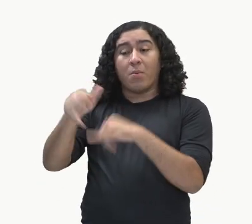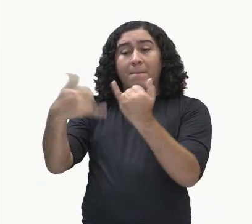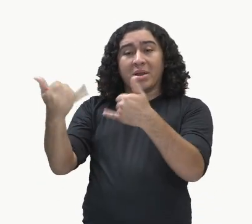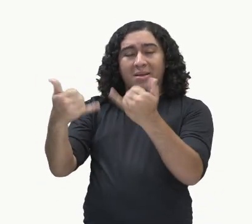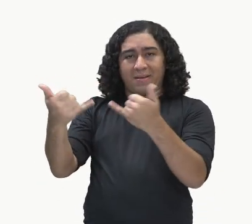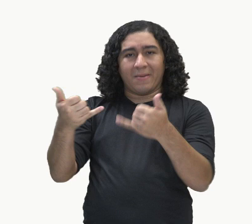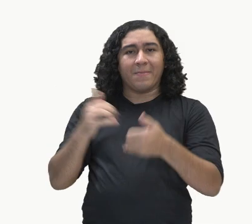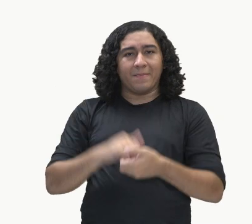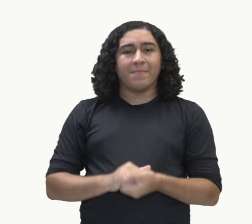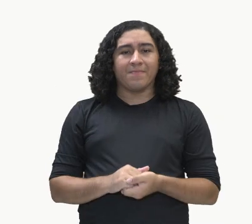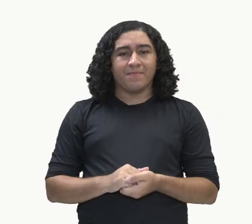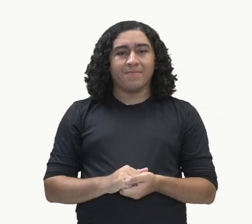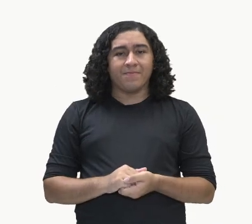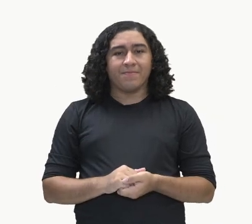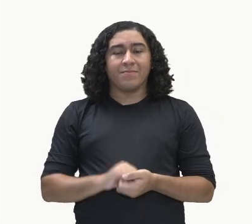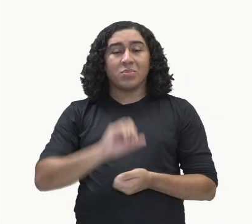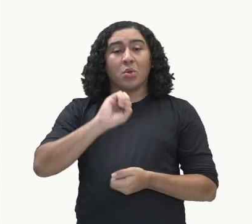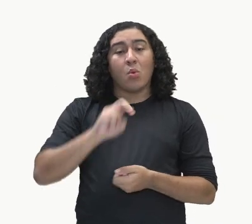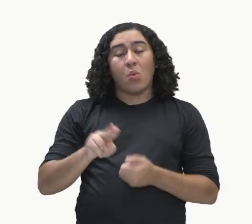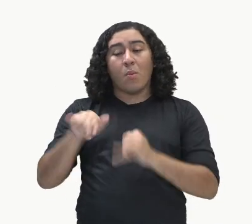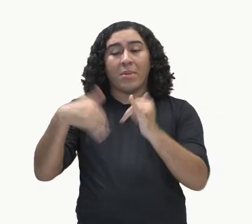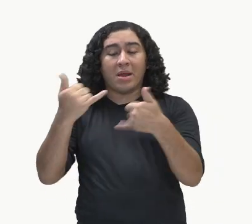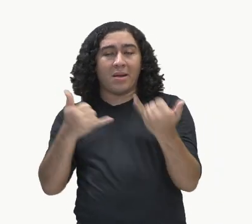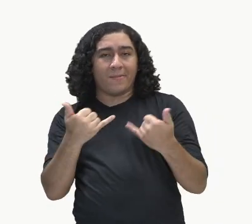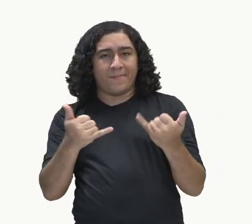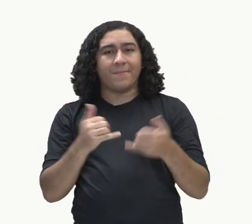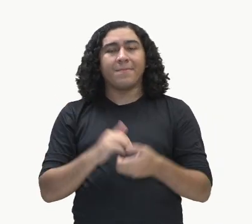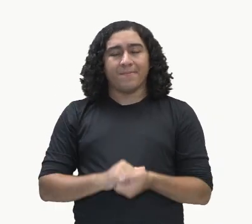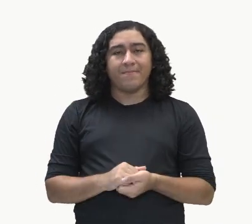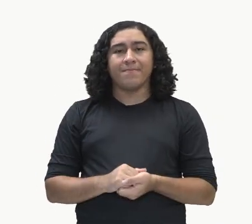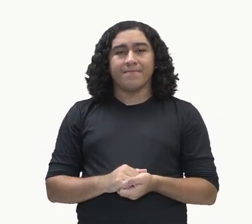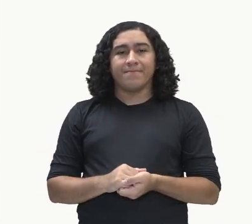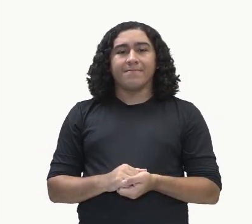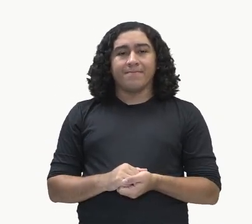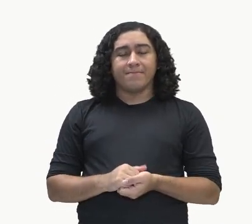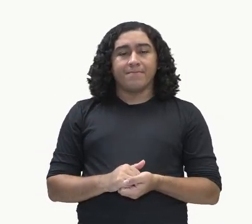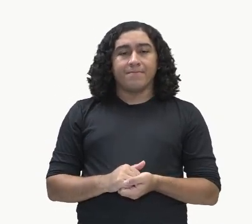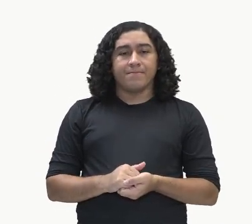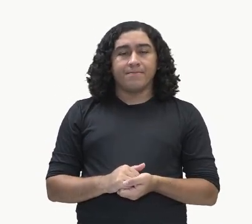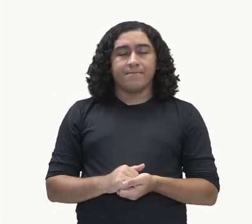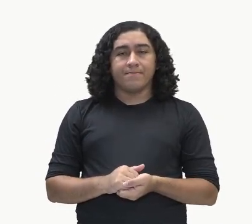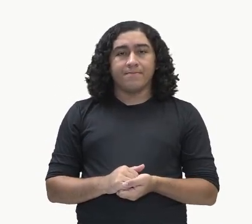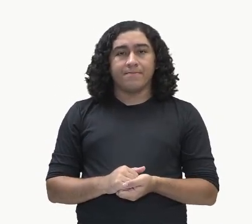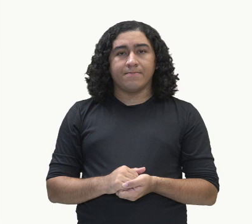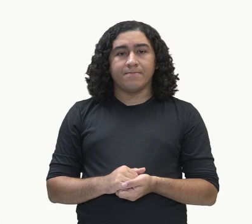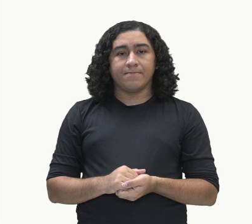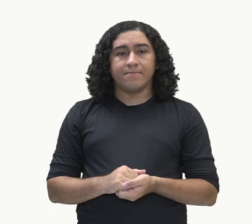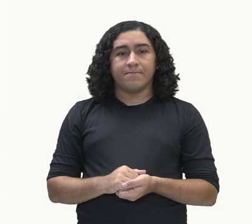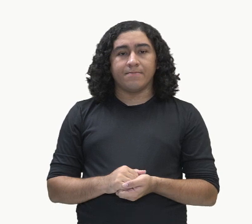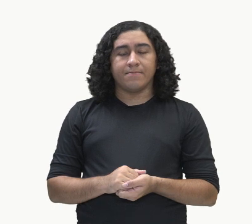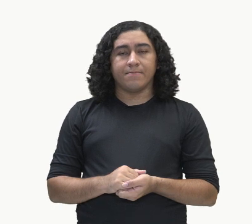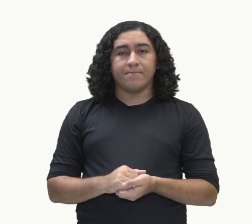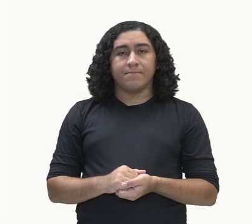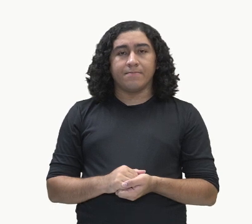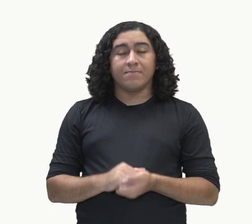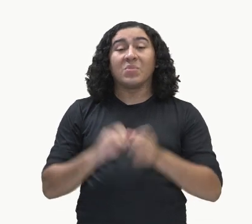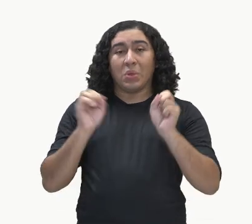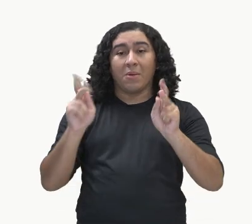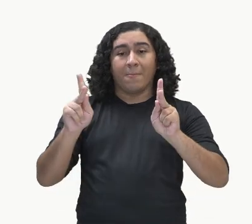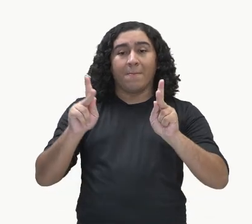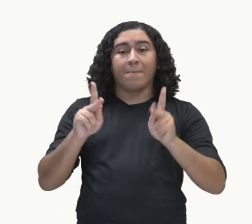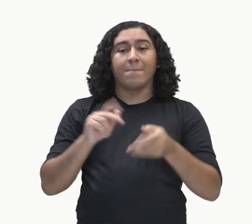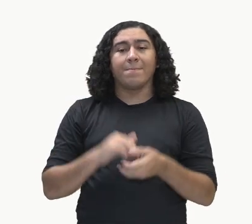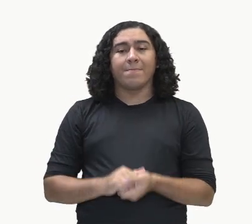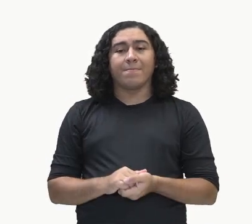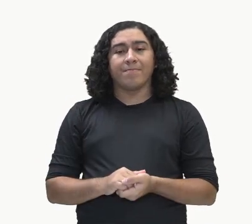vão brincar ou vão jogar. These girls, estas, ok?